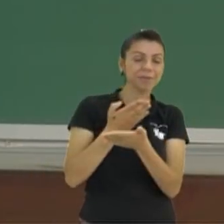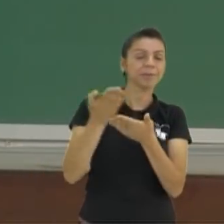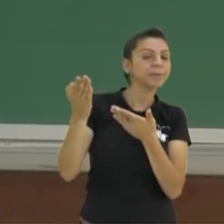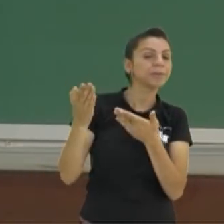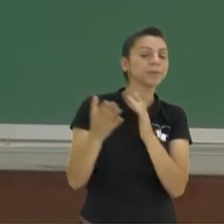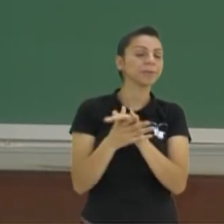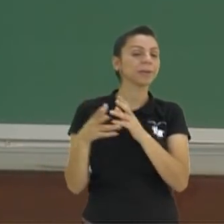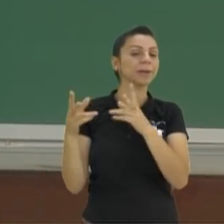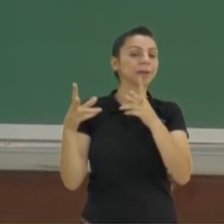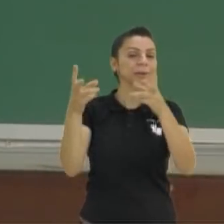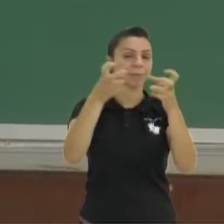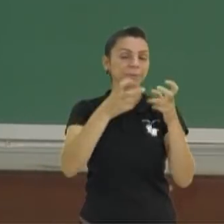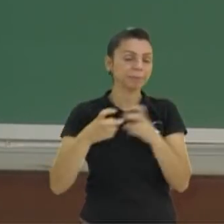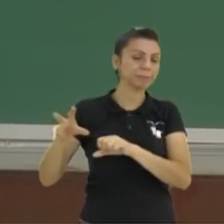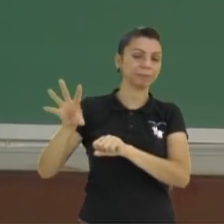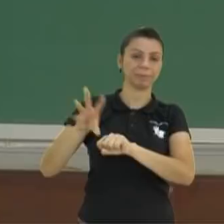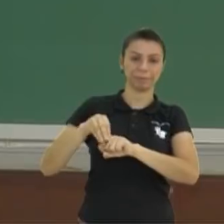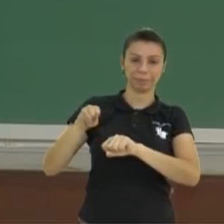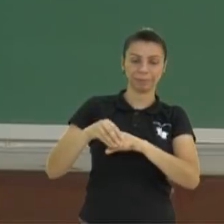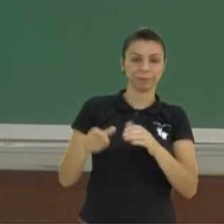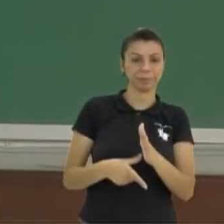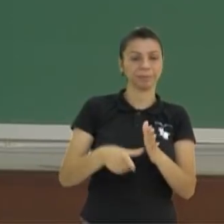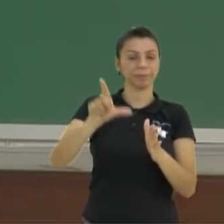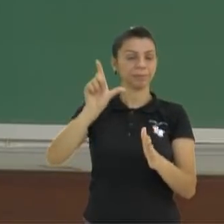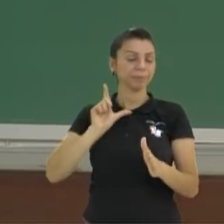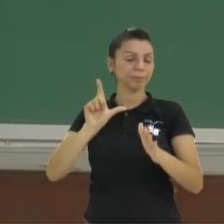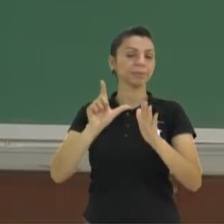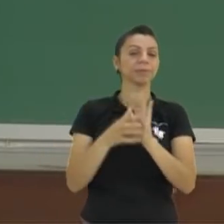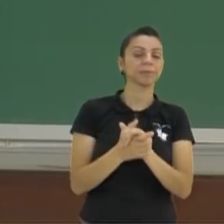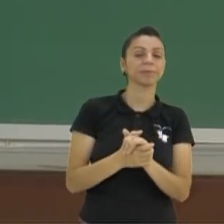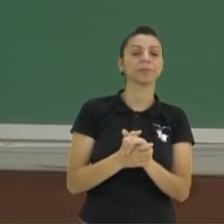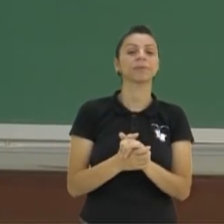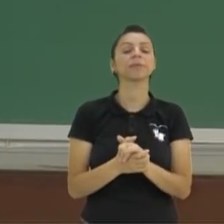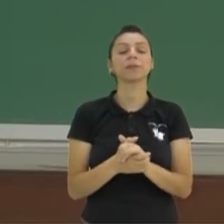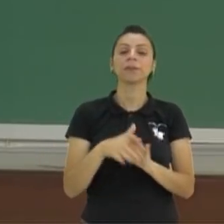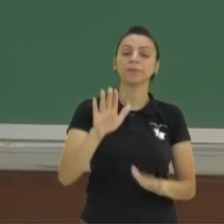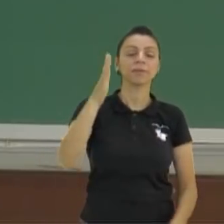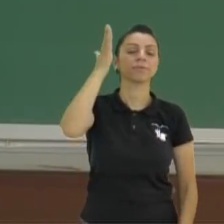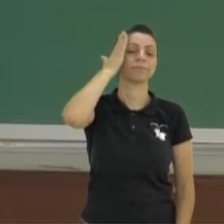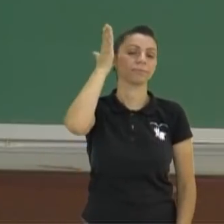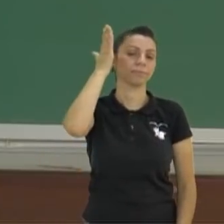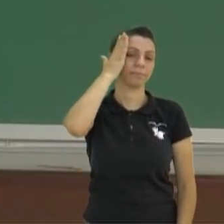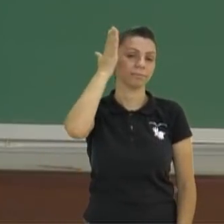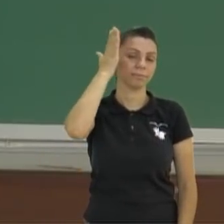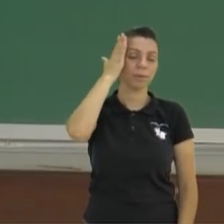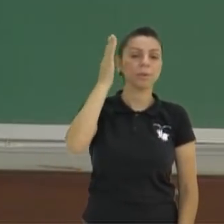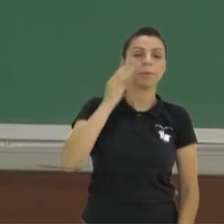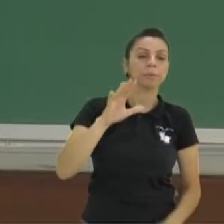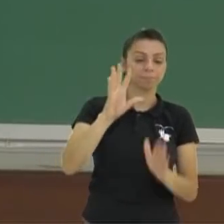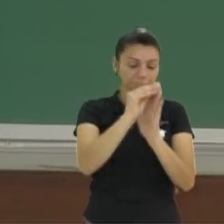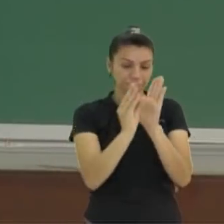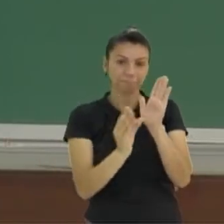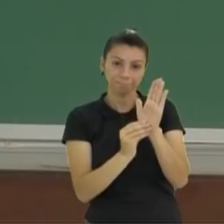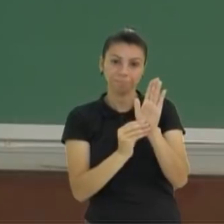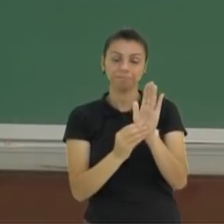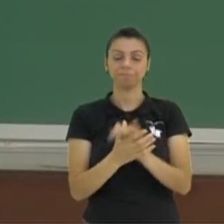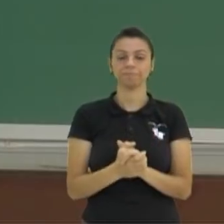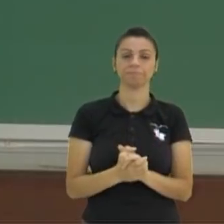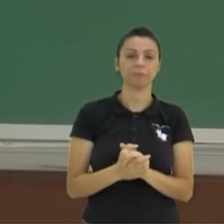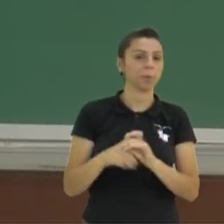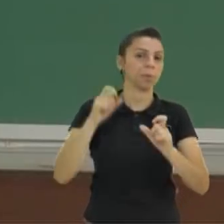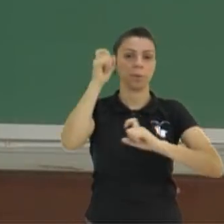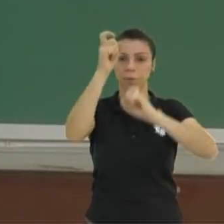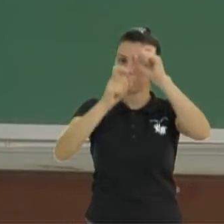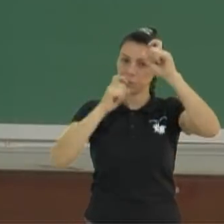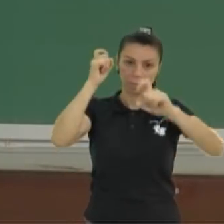para perceber os conhecimentos prévios, ou seja, aquilo que você já sabe sobre o conteúdo. Não se preocupe